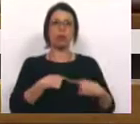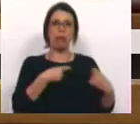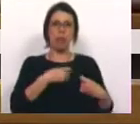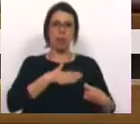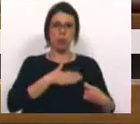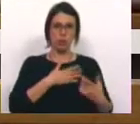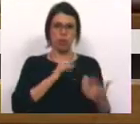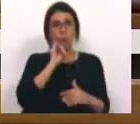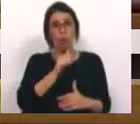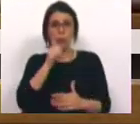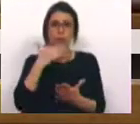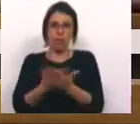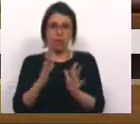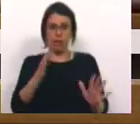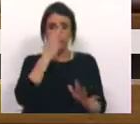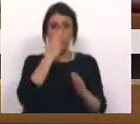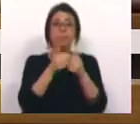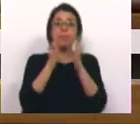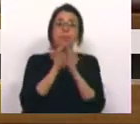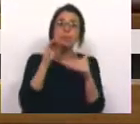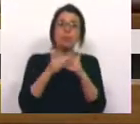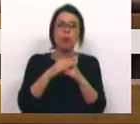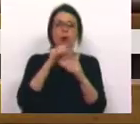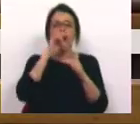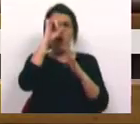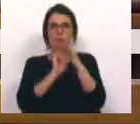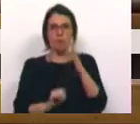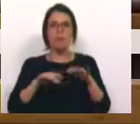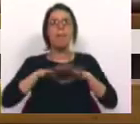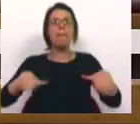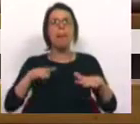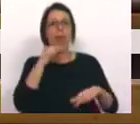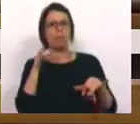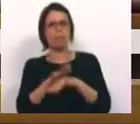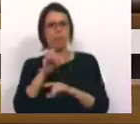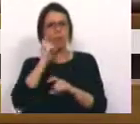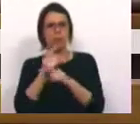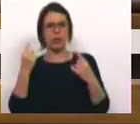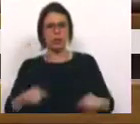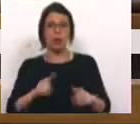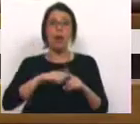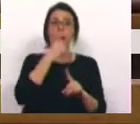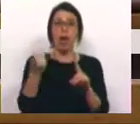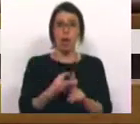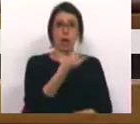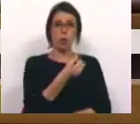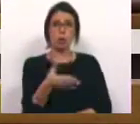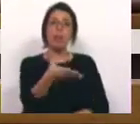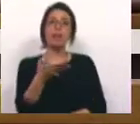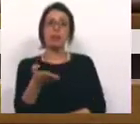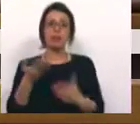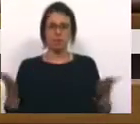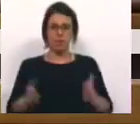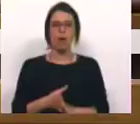cardíaco. Ou seja, do total de mortes por afogamento em praias marítimas, no ano de 2017,